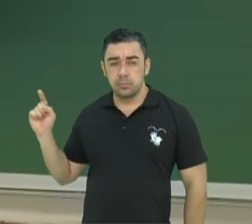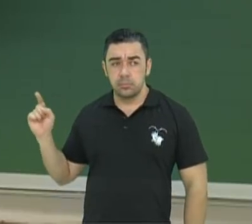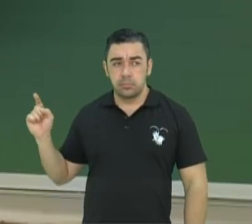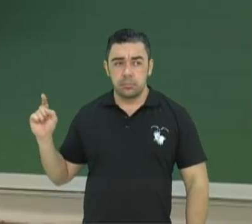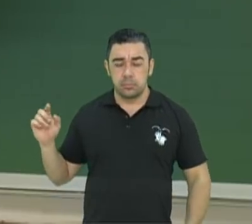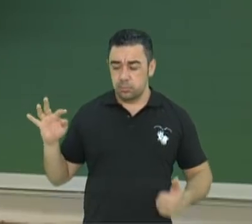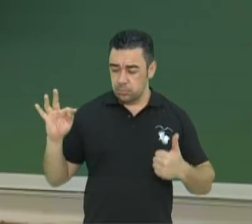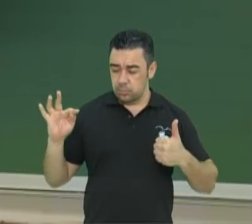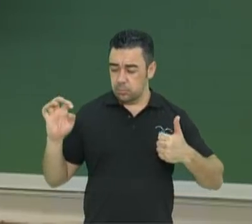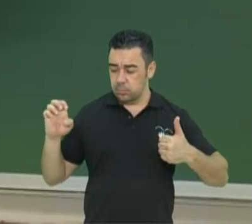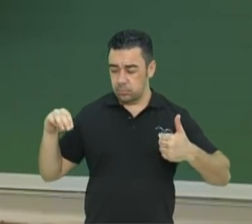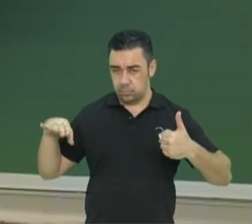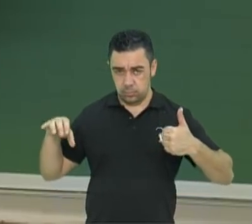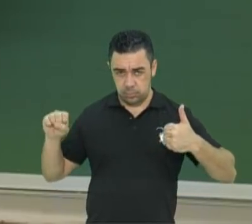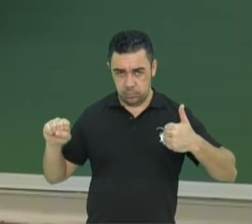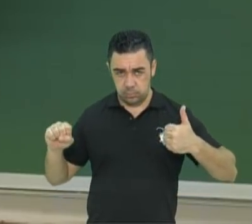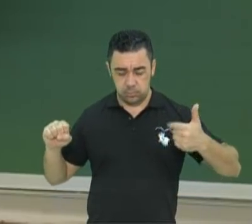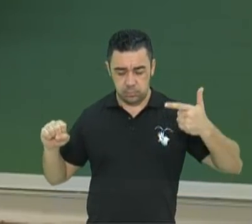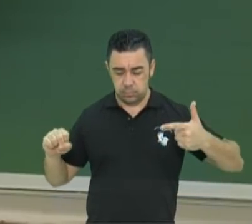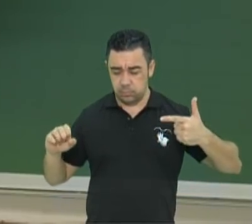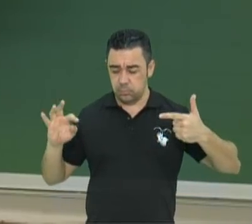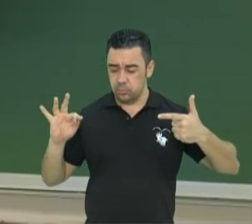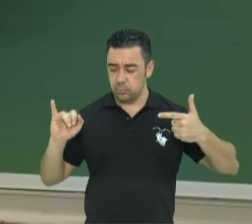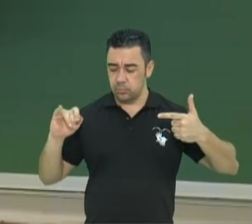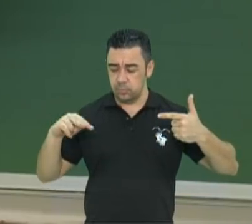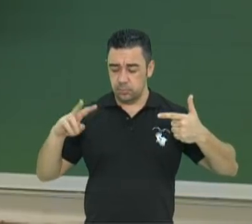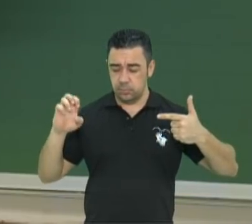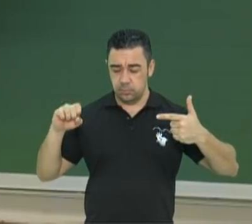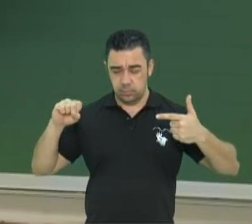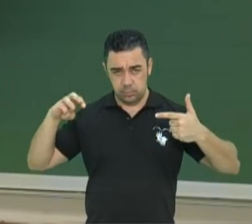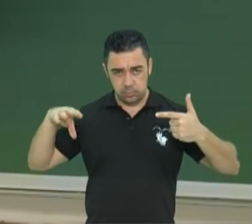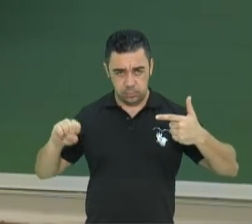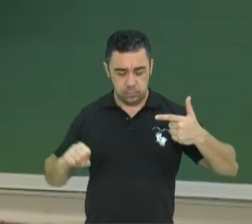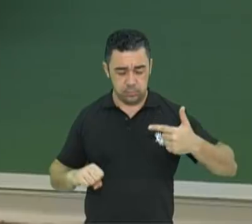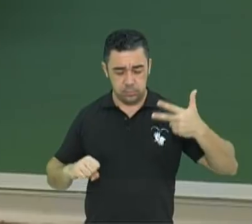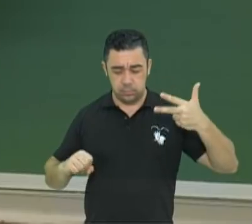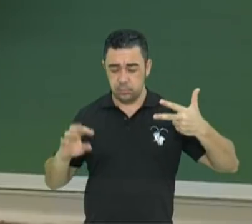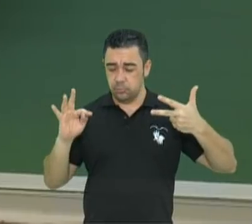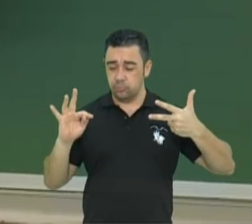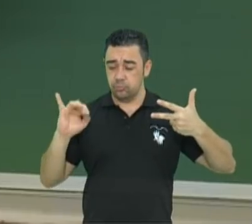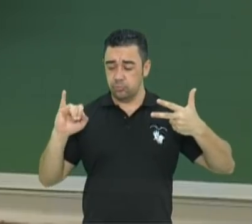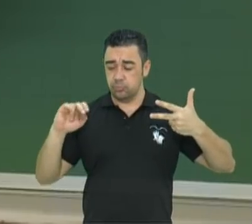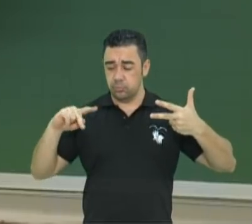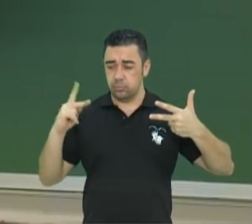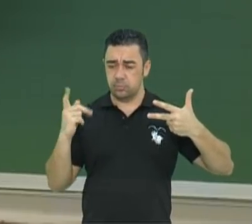utilizados. Temos, tivemos e tínhamos.